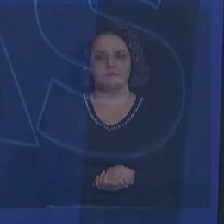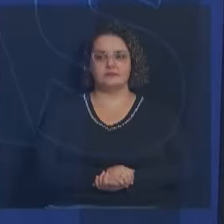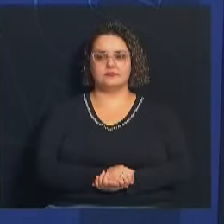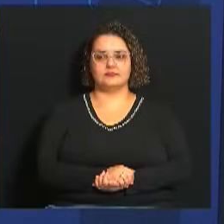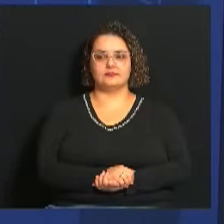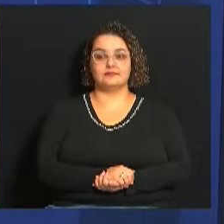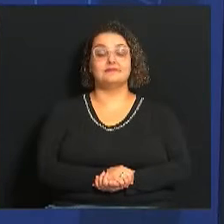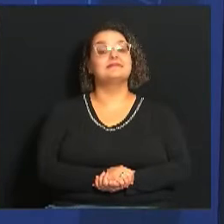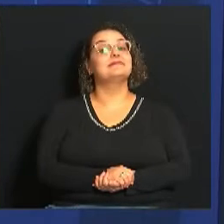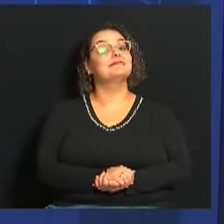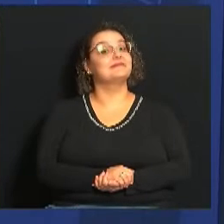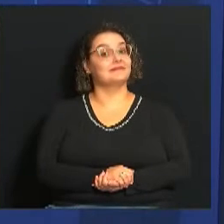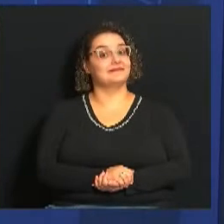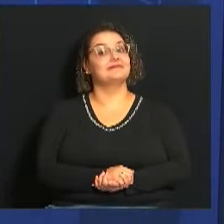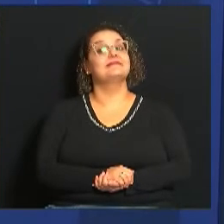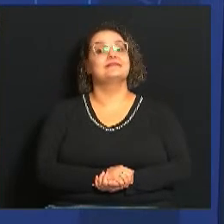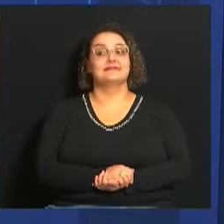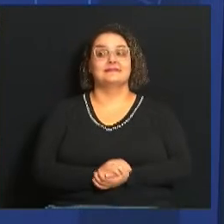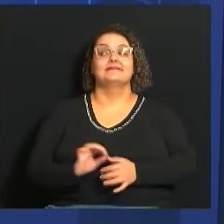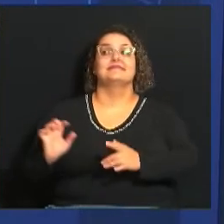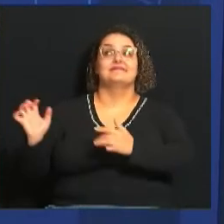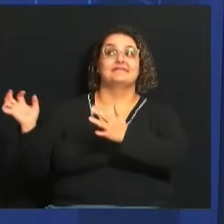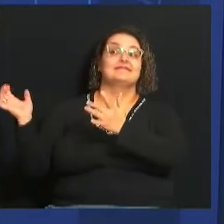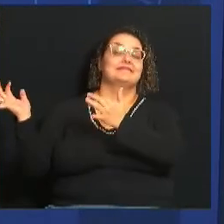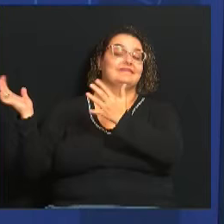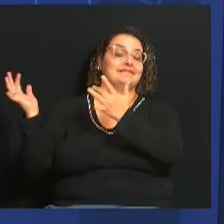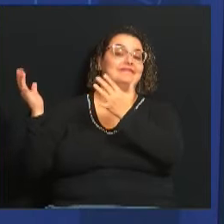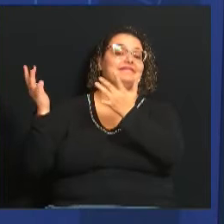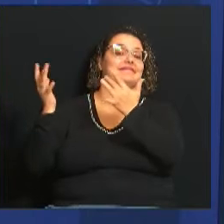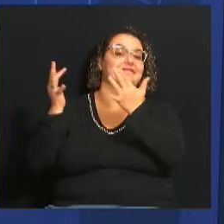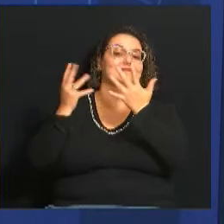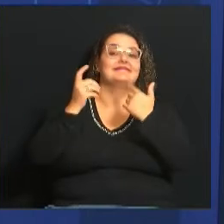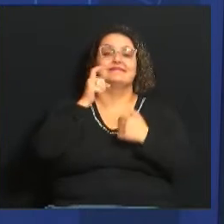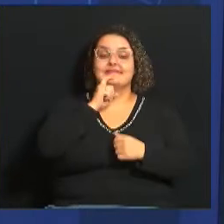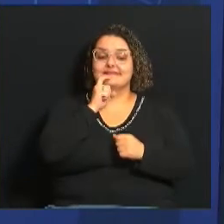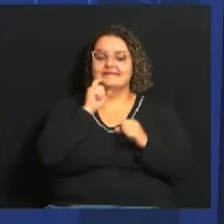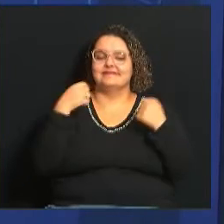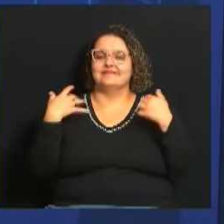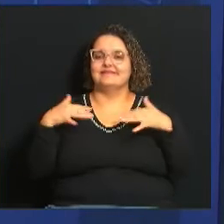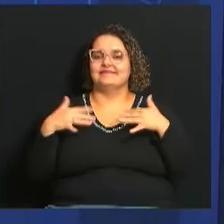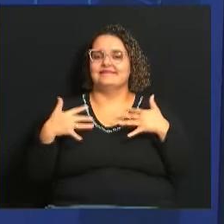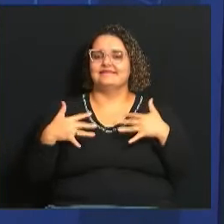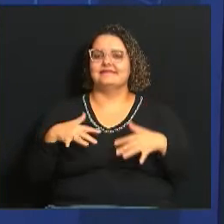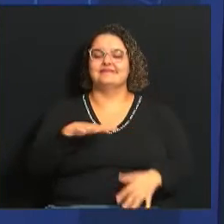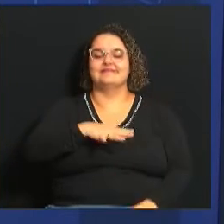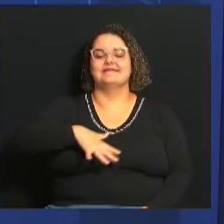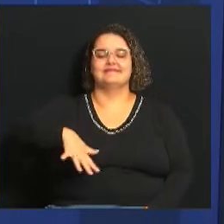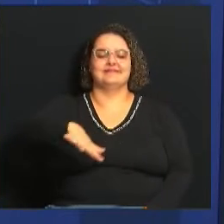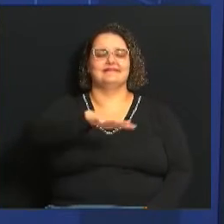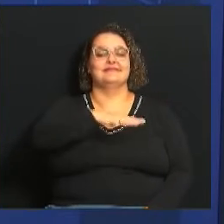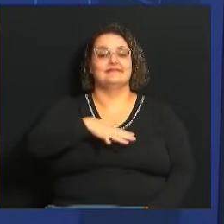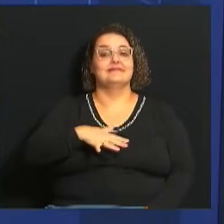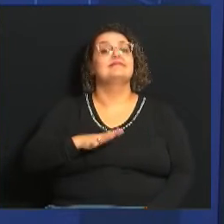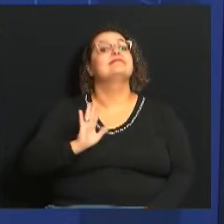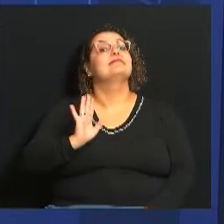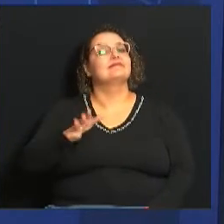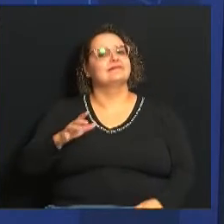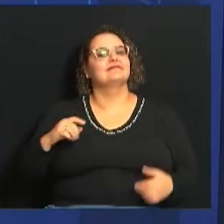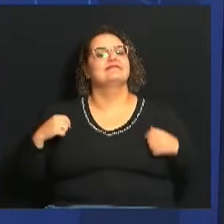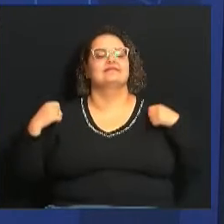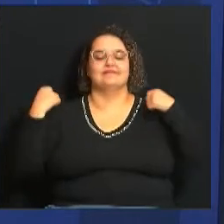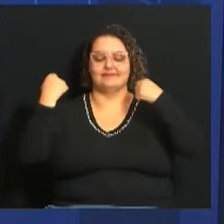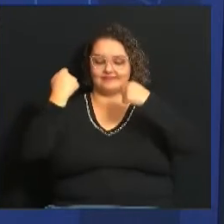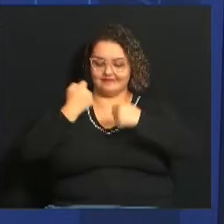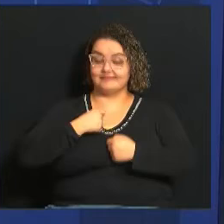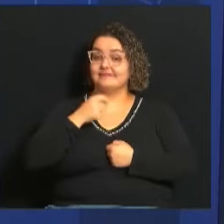A massa de ar polar está chegando aqui em Campinas e região, então já pode tirar desde já,